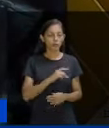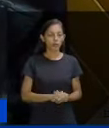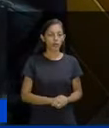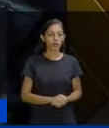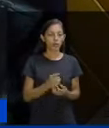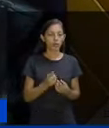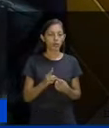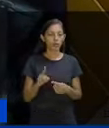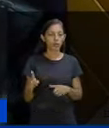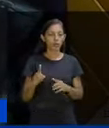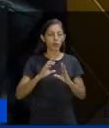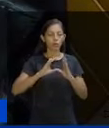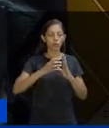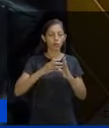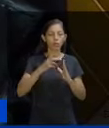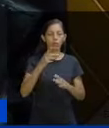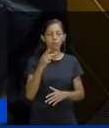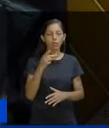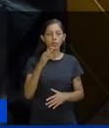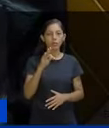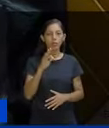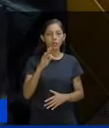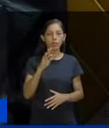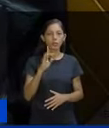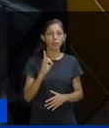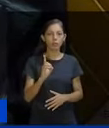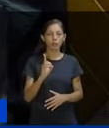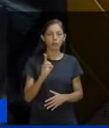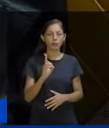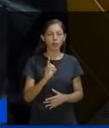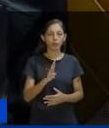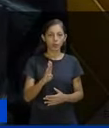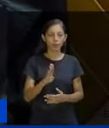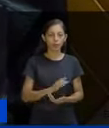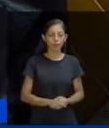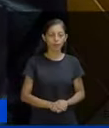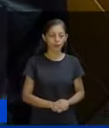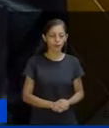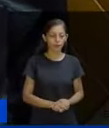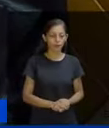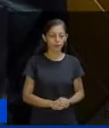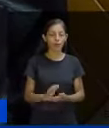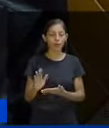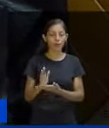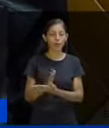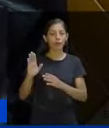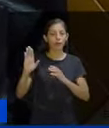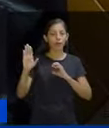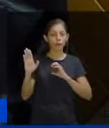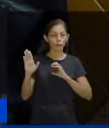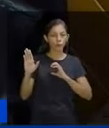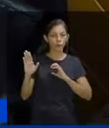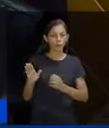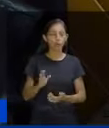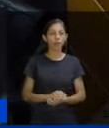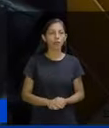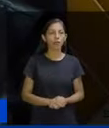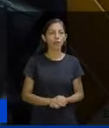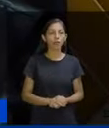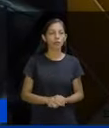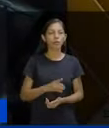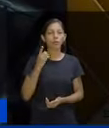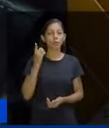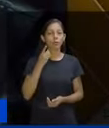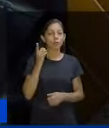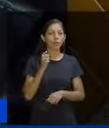Partido Trabalhista Brasileiro, PTB, e seus candidatos nas eleições para o cargo de deputado estadual nas eleições